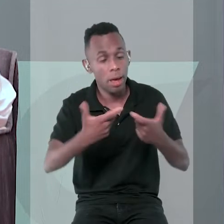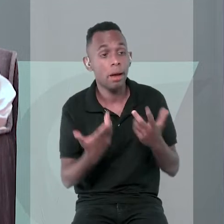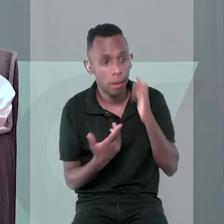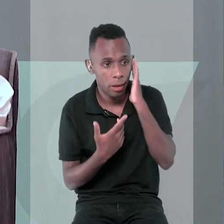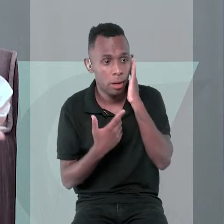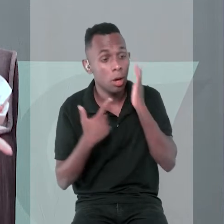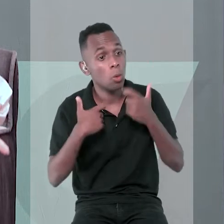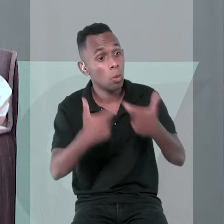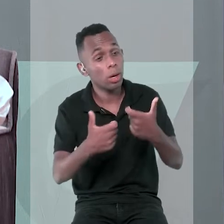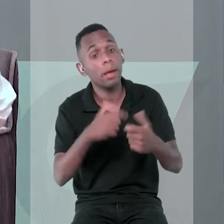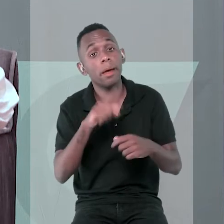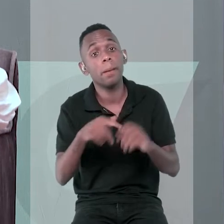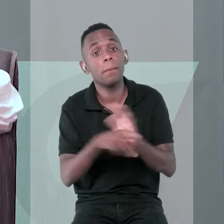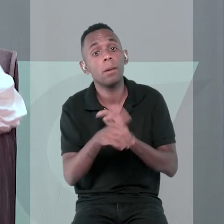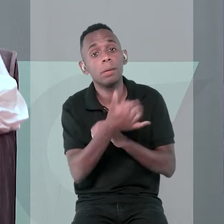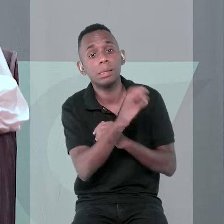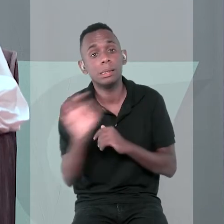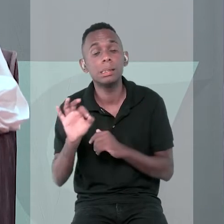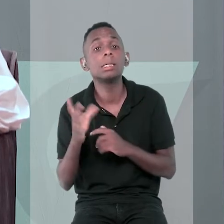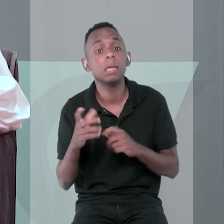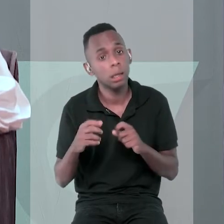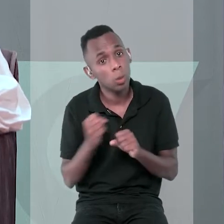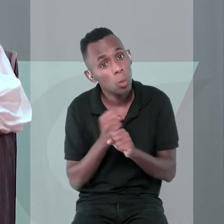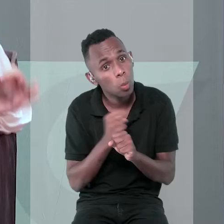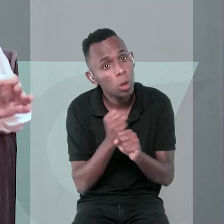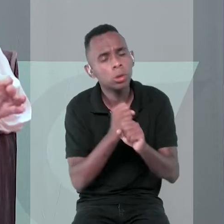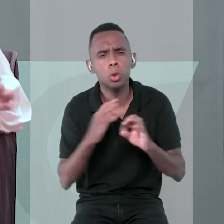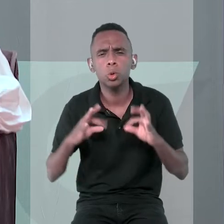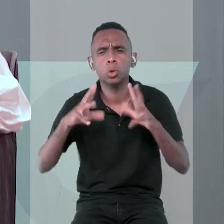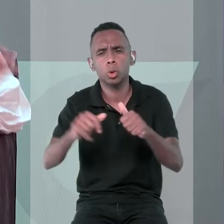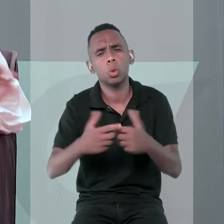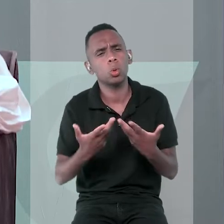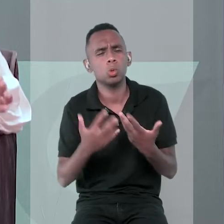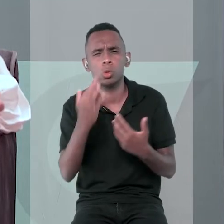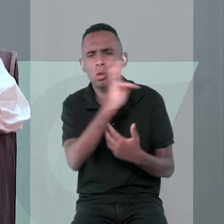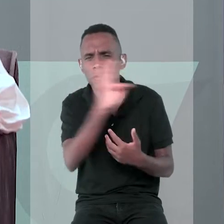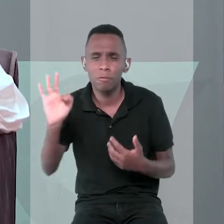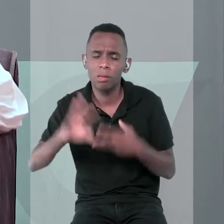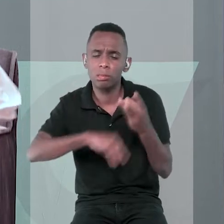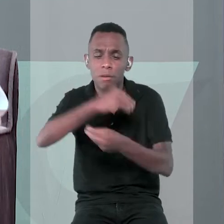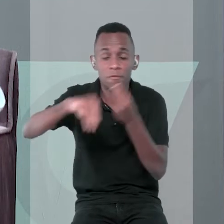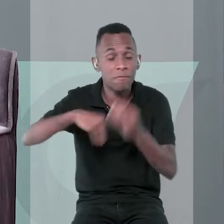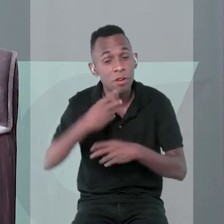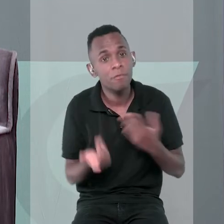Essa guerra era a Guerra dos 100 Anos, que já todos os grandes nobres franceses estavam envolvidos nela. Ela falou, não, me leva lá que